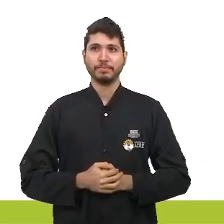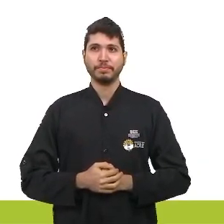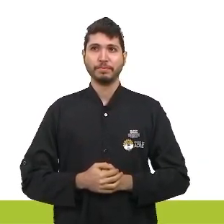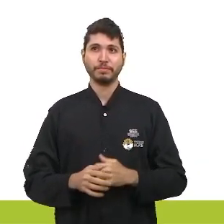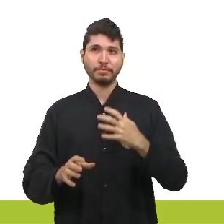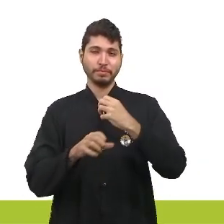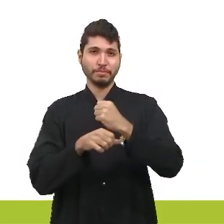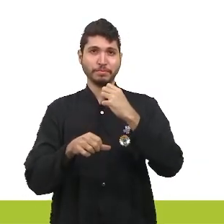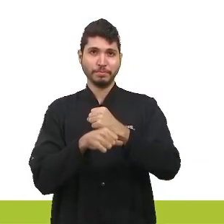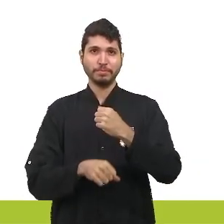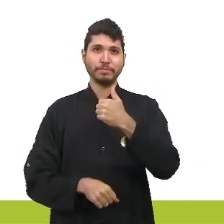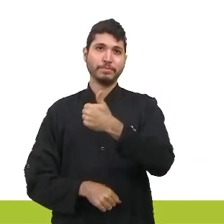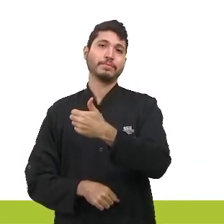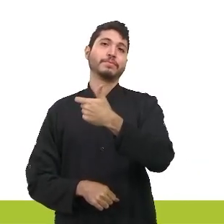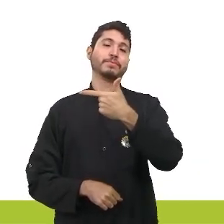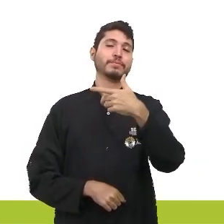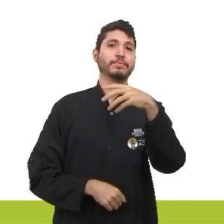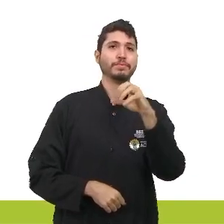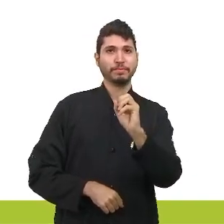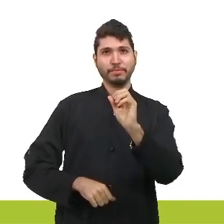120 acrianos.